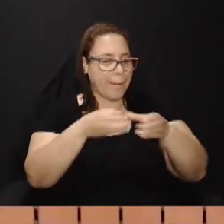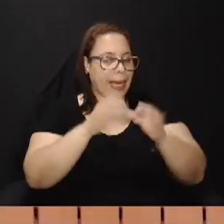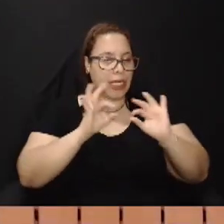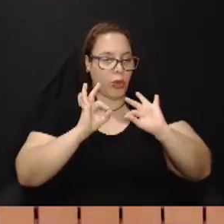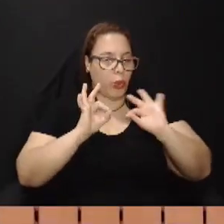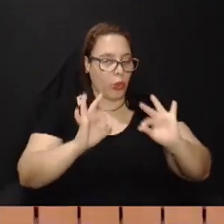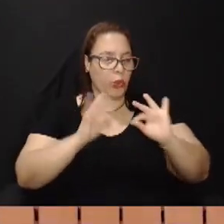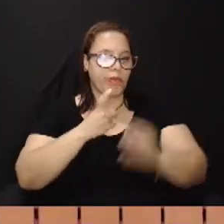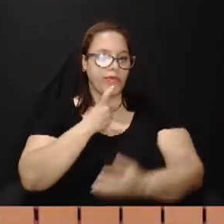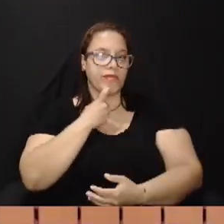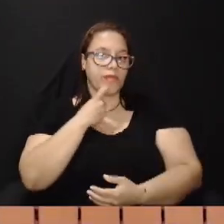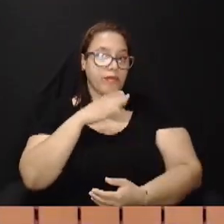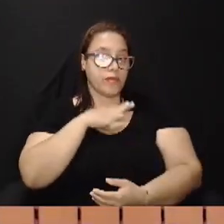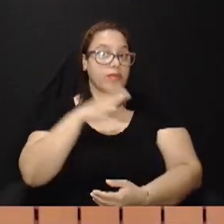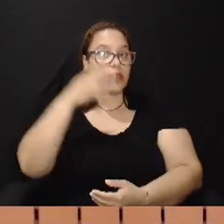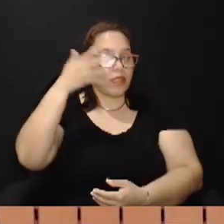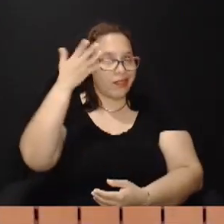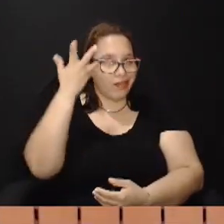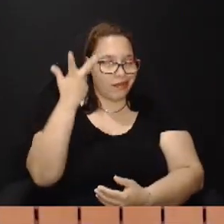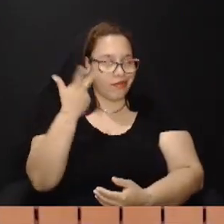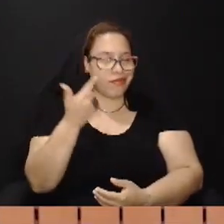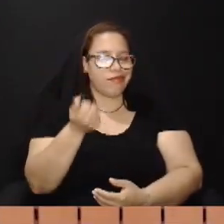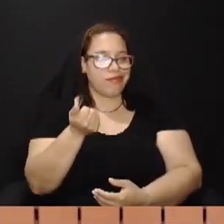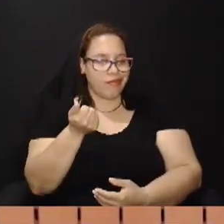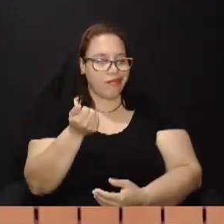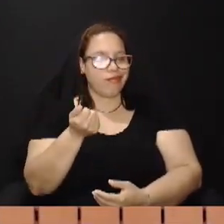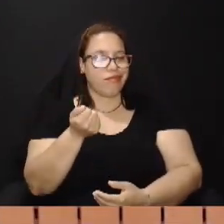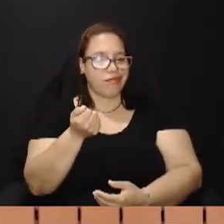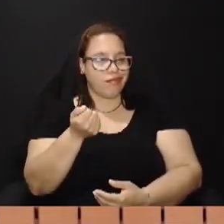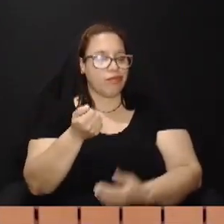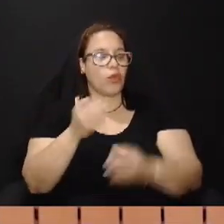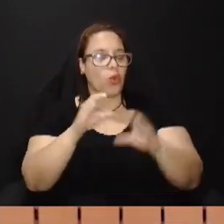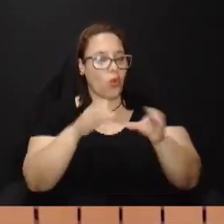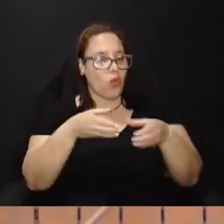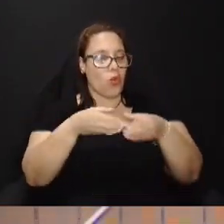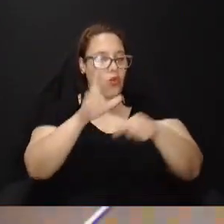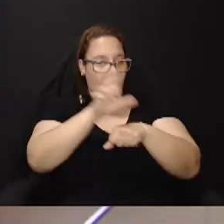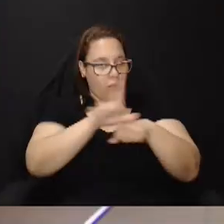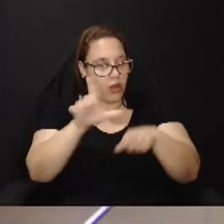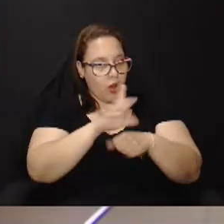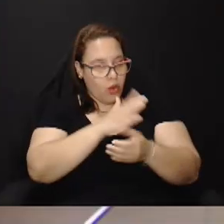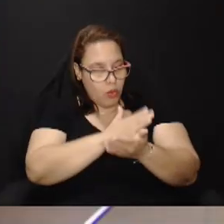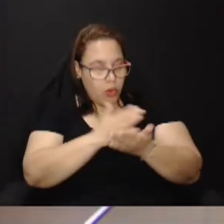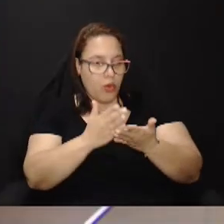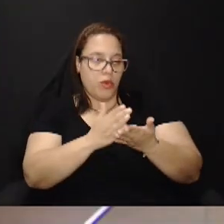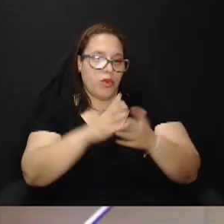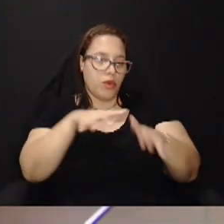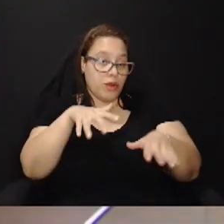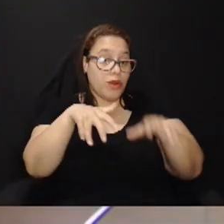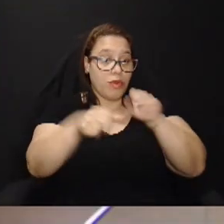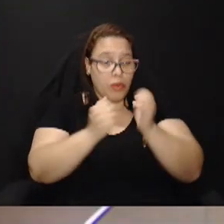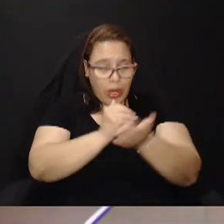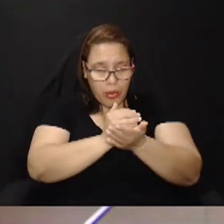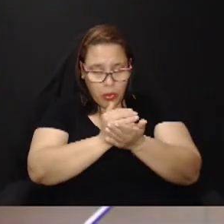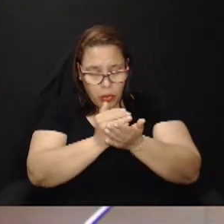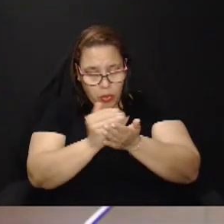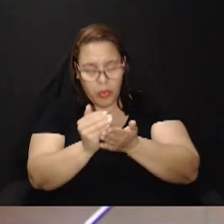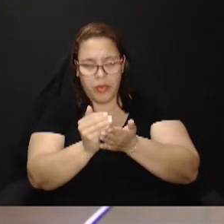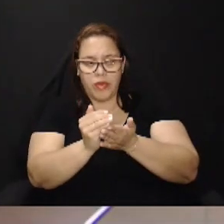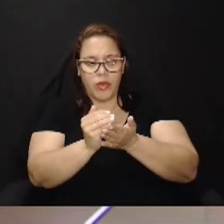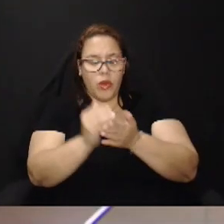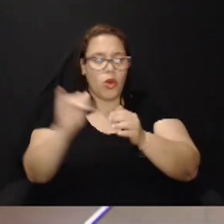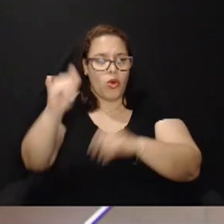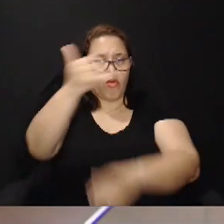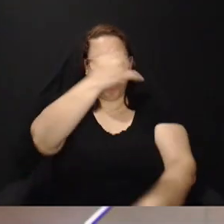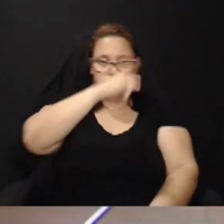por tradição, né, ser uma cidade do comércio. Ela começou com o comércio, na sua formação. Tem o maior aeroporto de